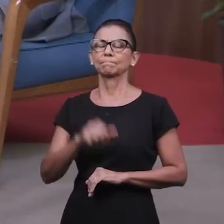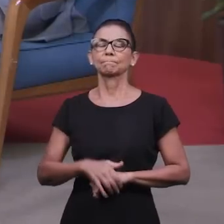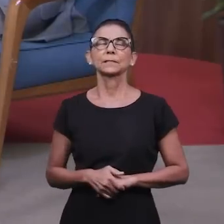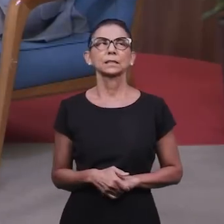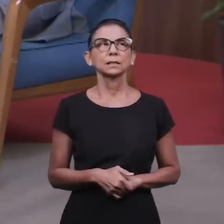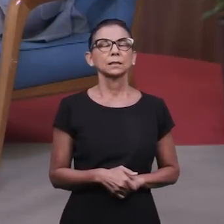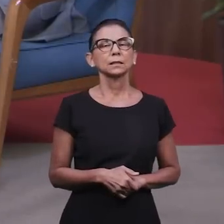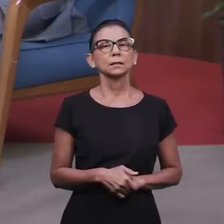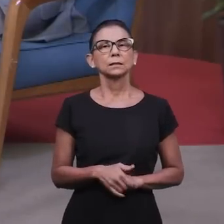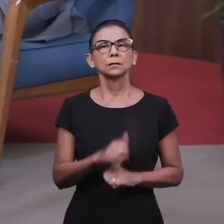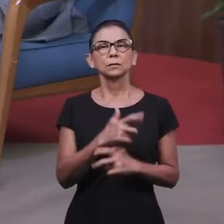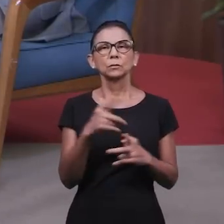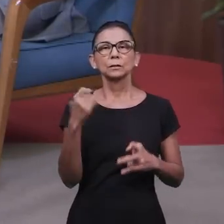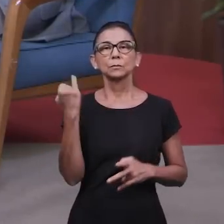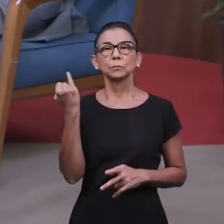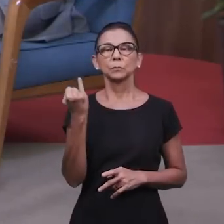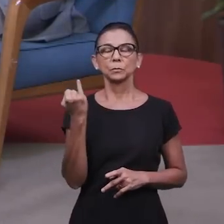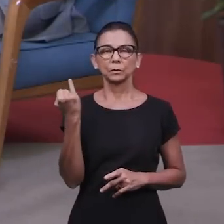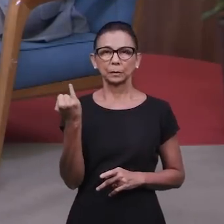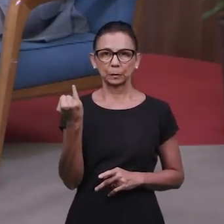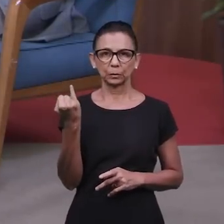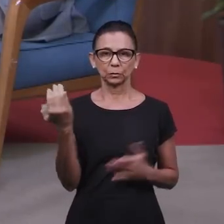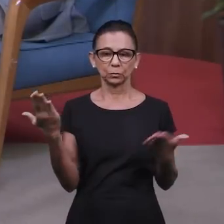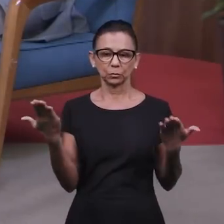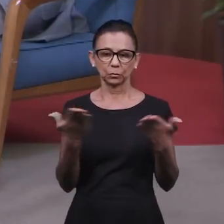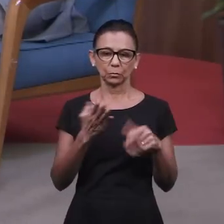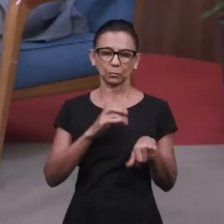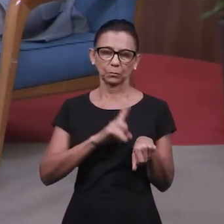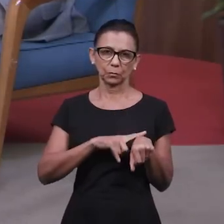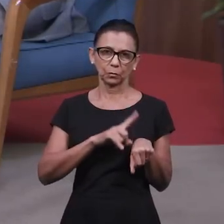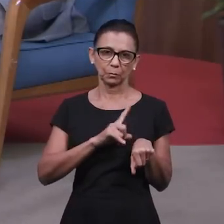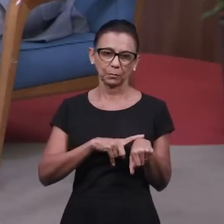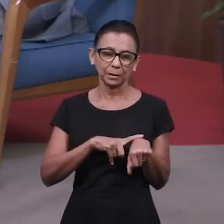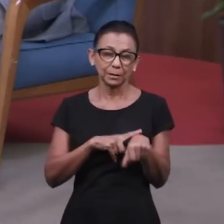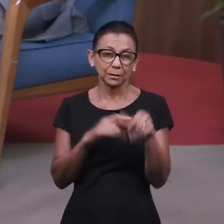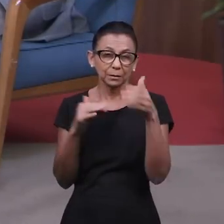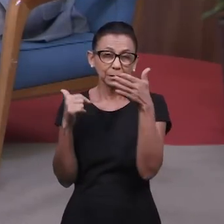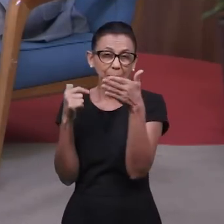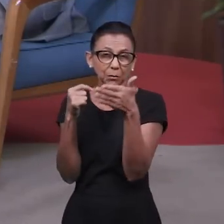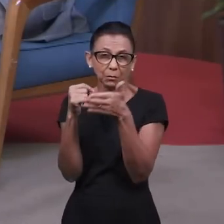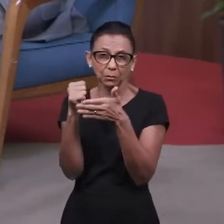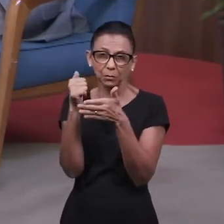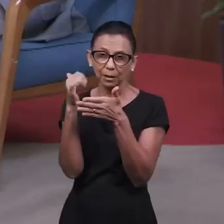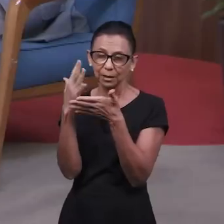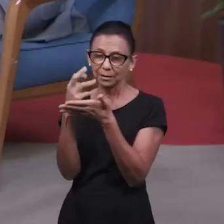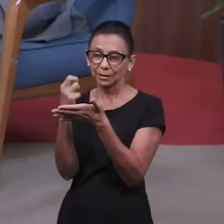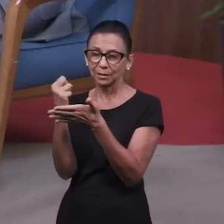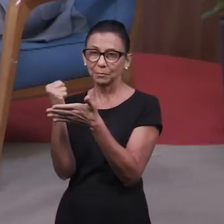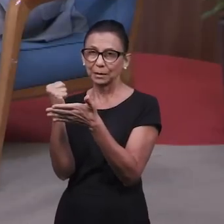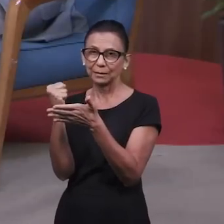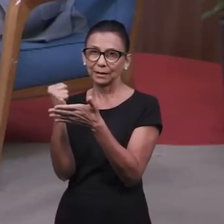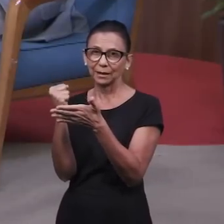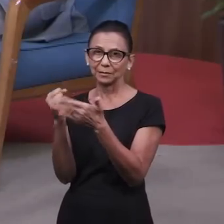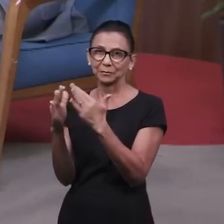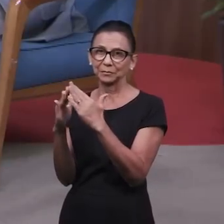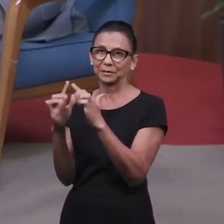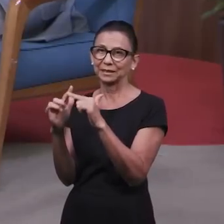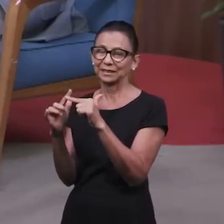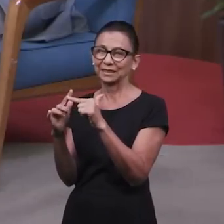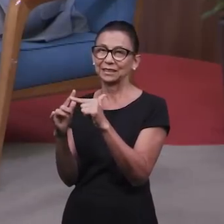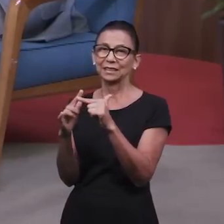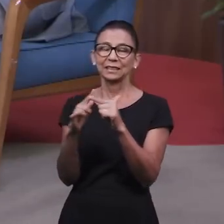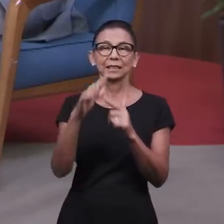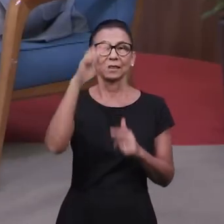Mas tem outras coisas muito importantes. Nós vivemos um momento bem perto do dia do arrebatamento da